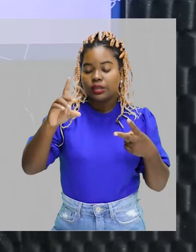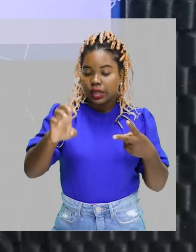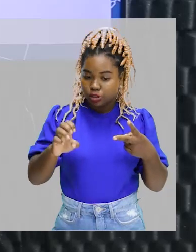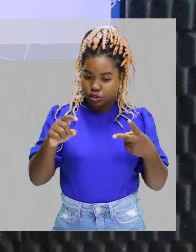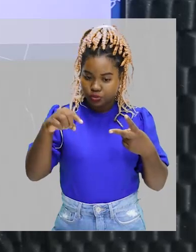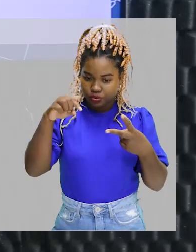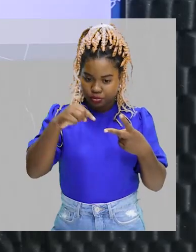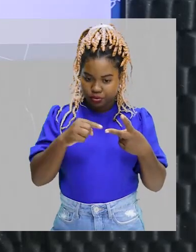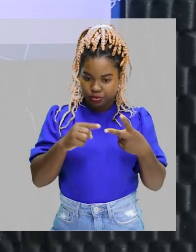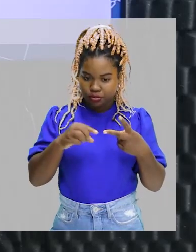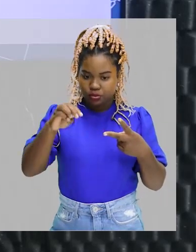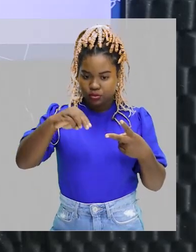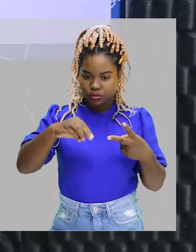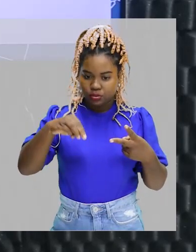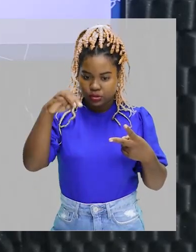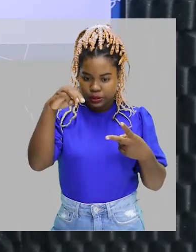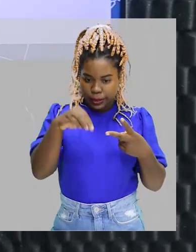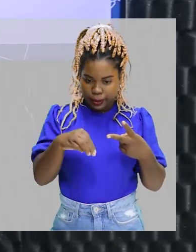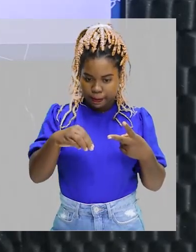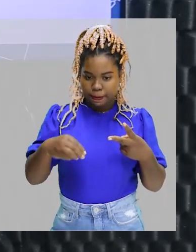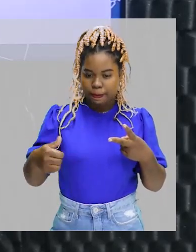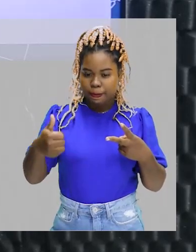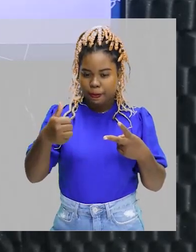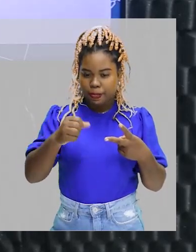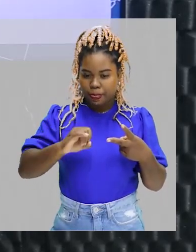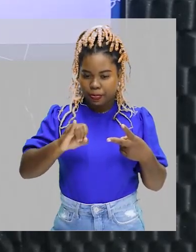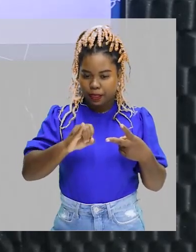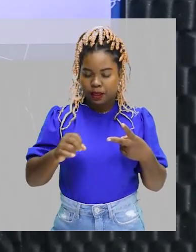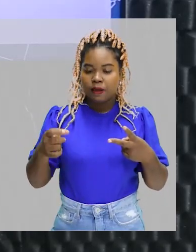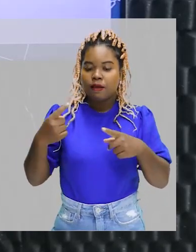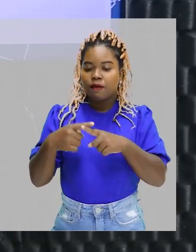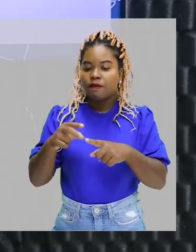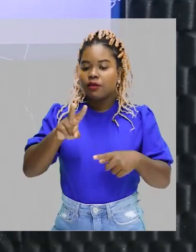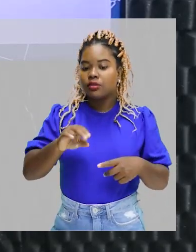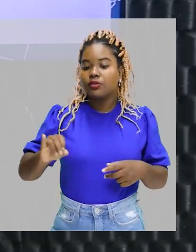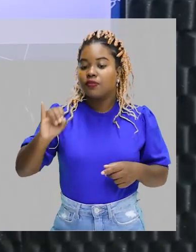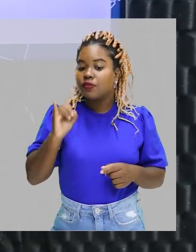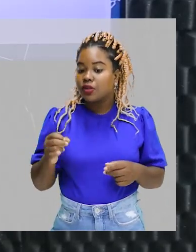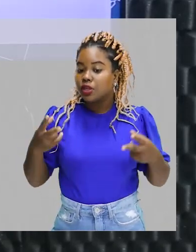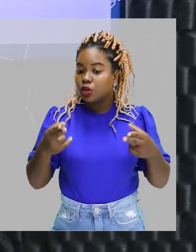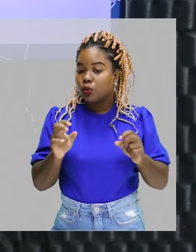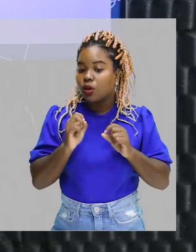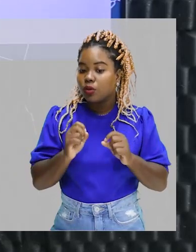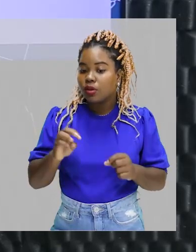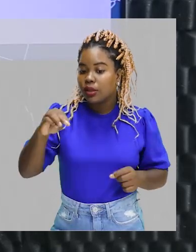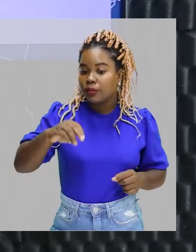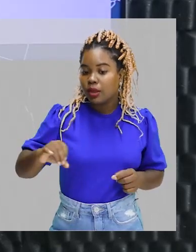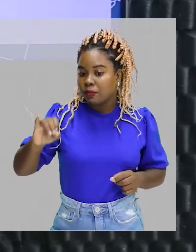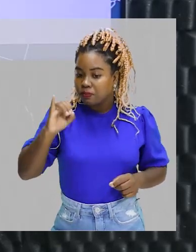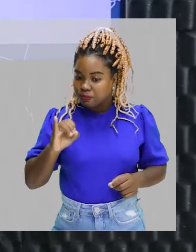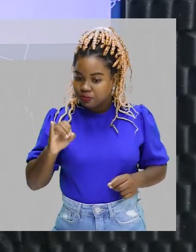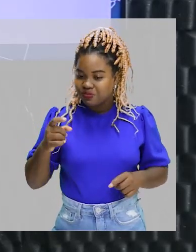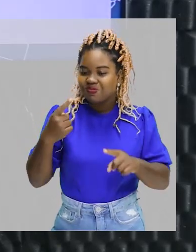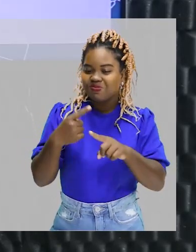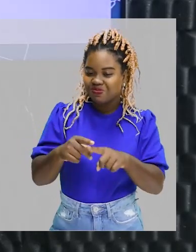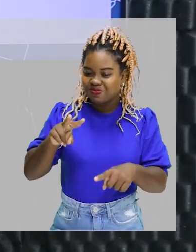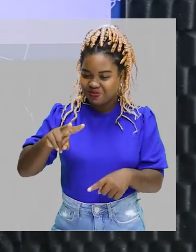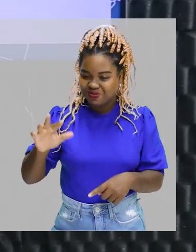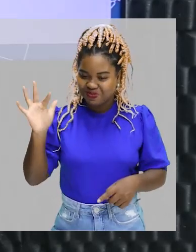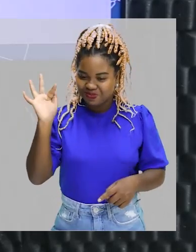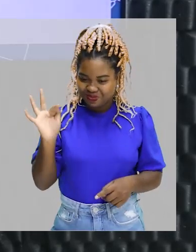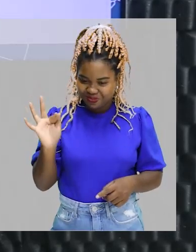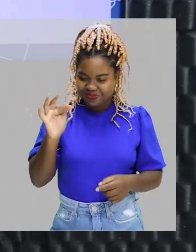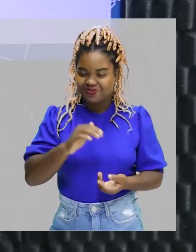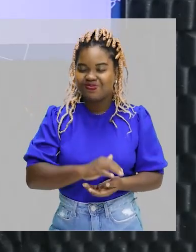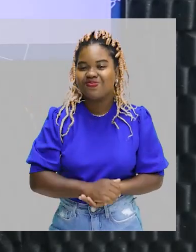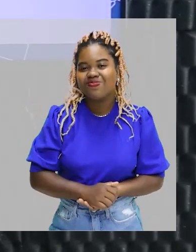molar, molaridade inicial vezes o volume inicial vai ser igual a molaridade final vezes o